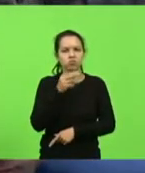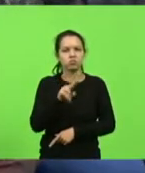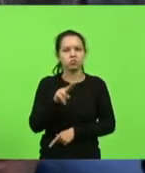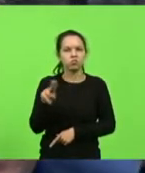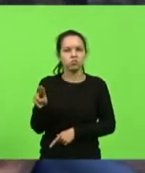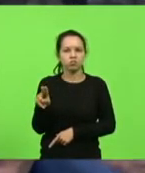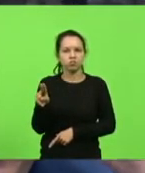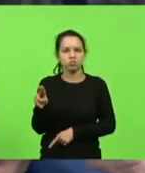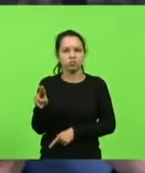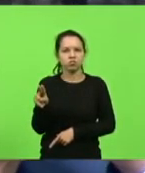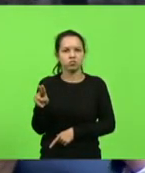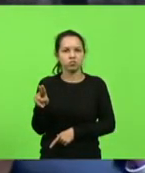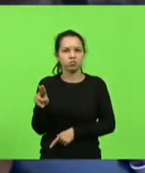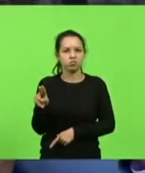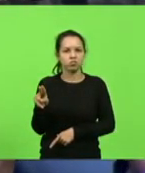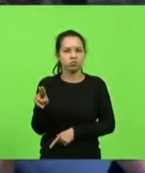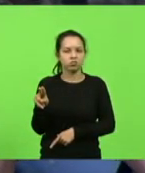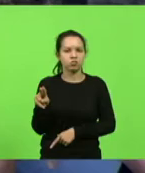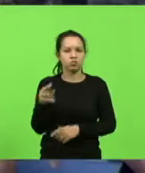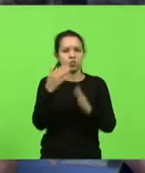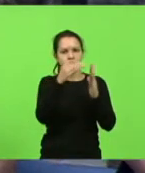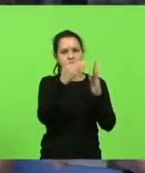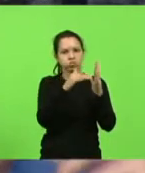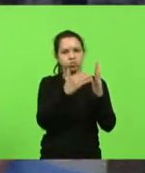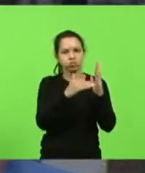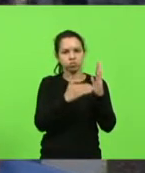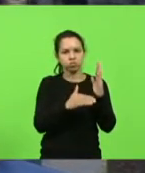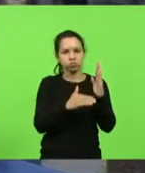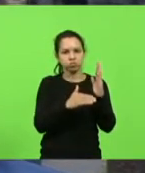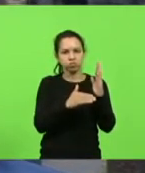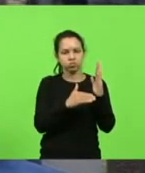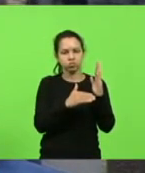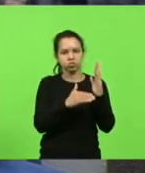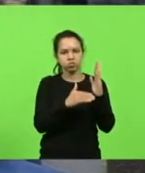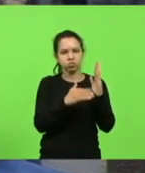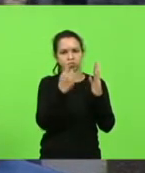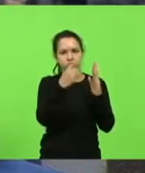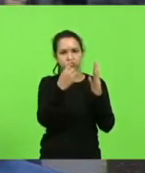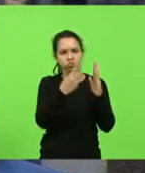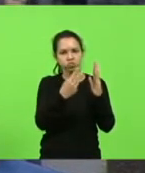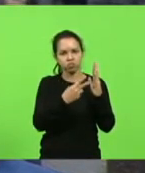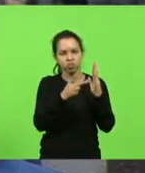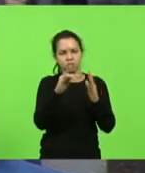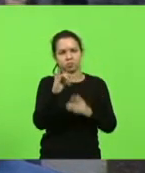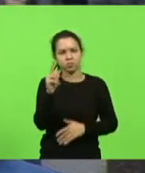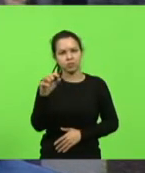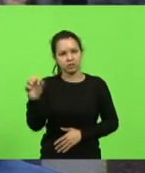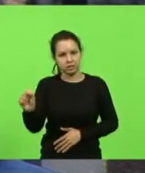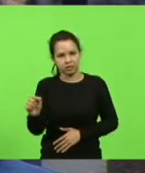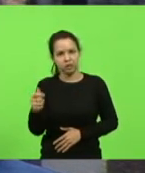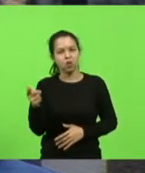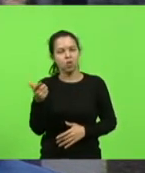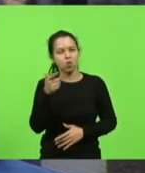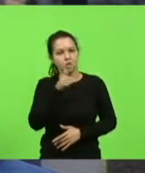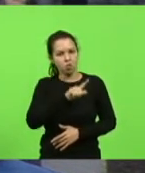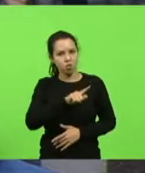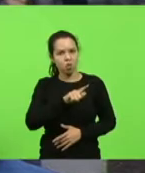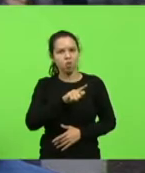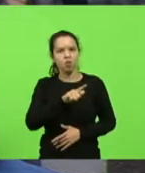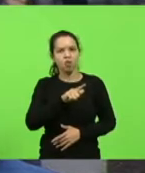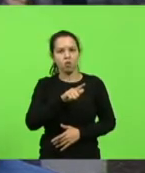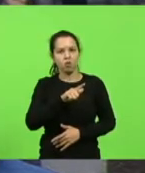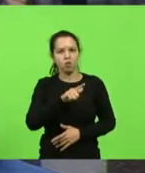Da classificação dos países lá no ranking, lá, o PISA, A gente conseguiu estar lá na lanterna